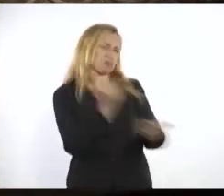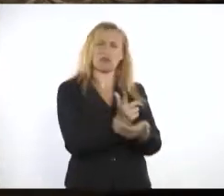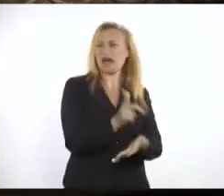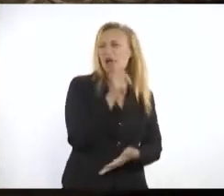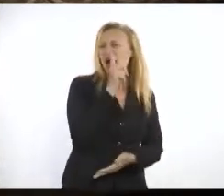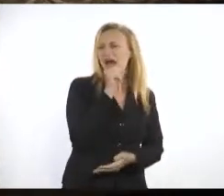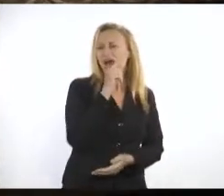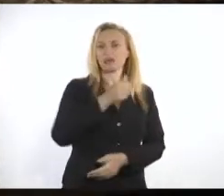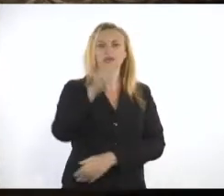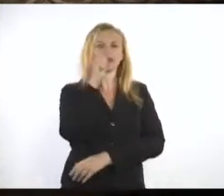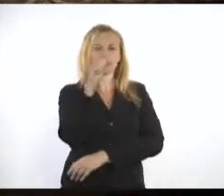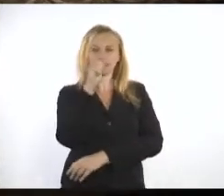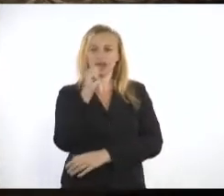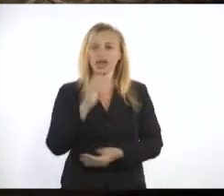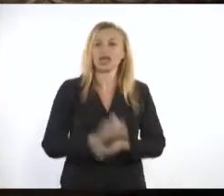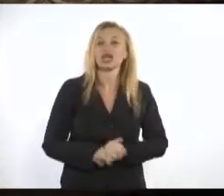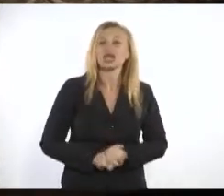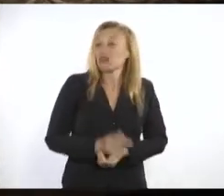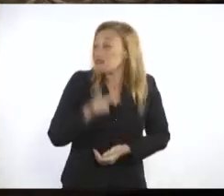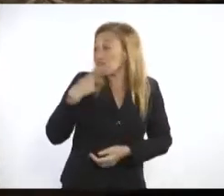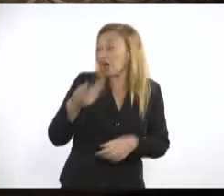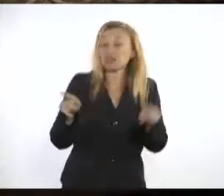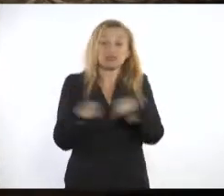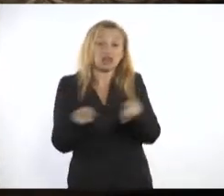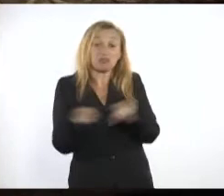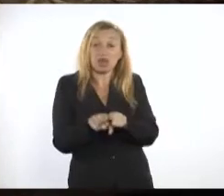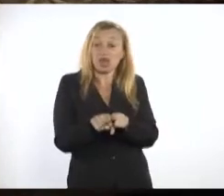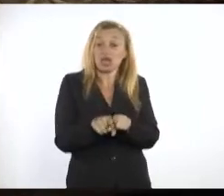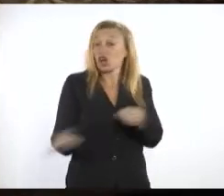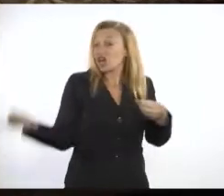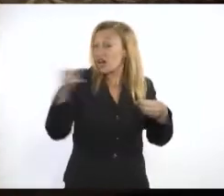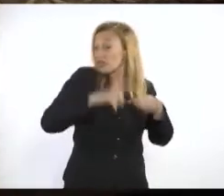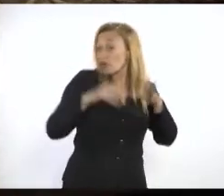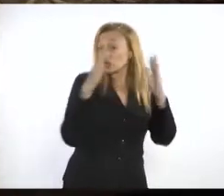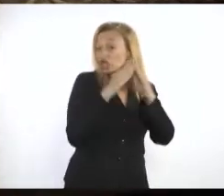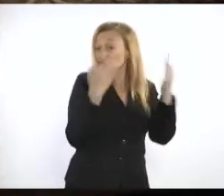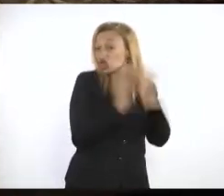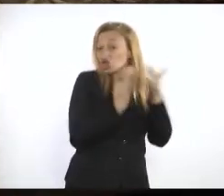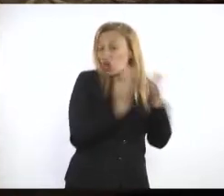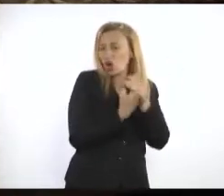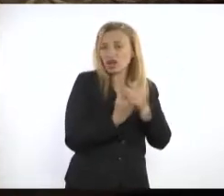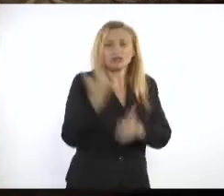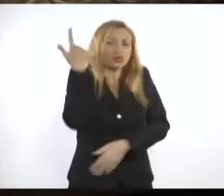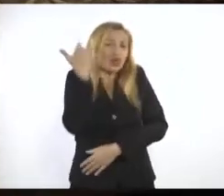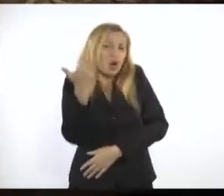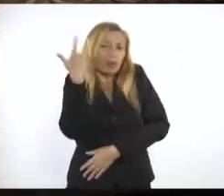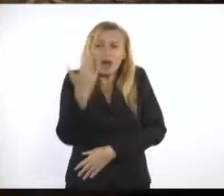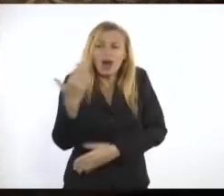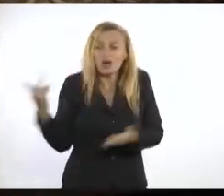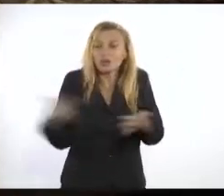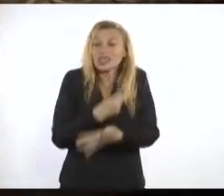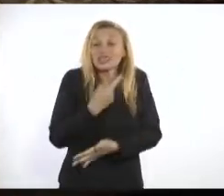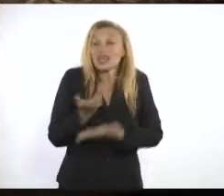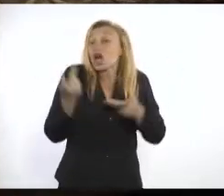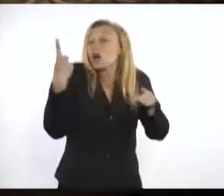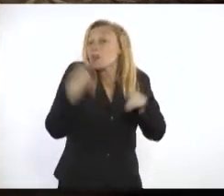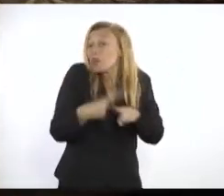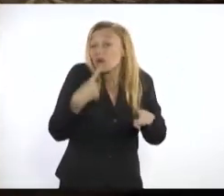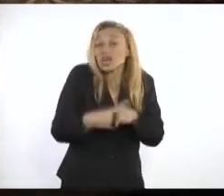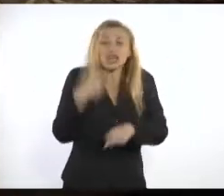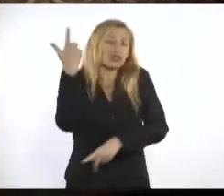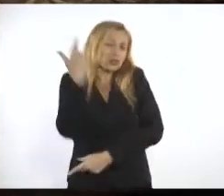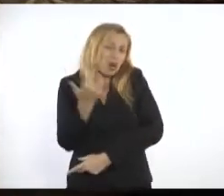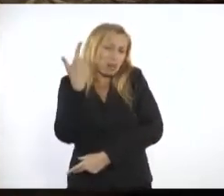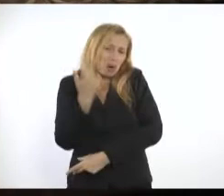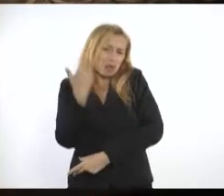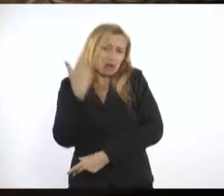beber. As análises dizem que a volta à escola vão acontecer normalmente, porque normalmente,